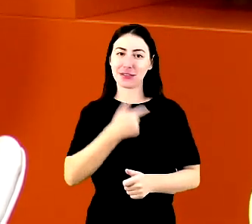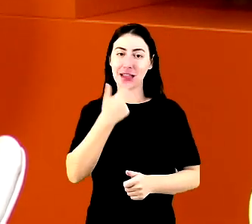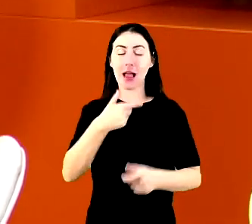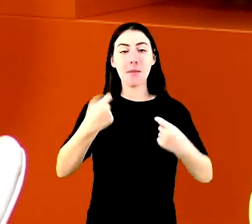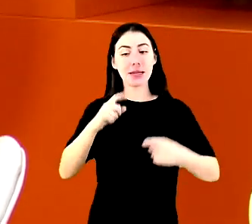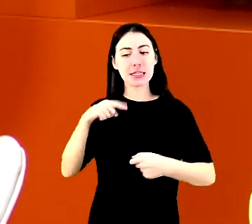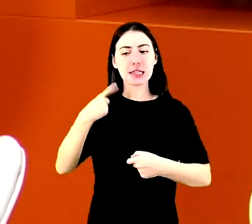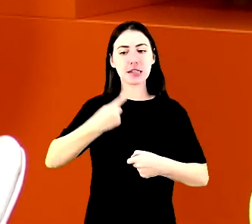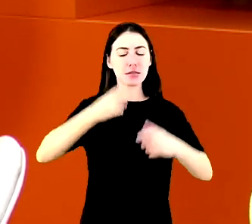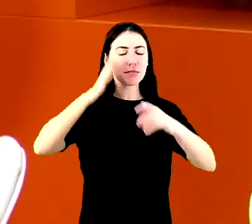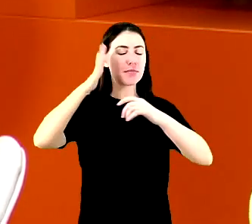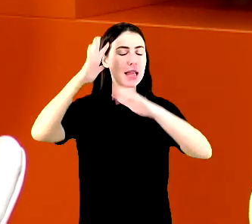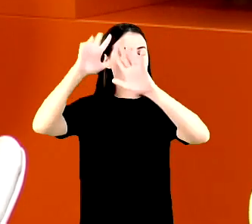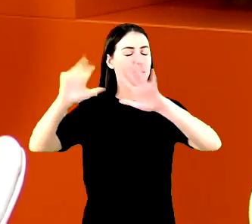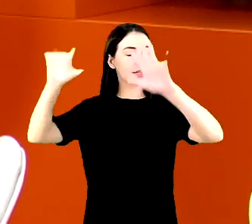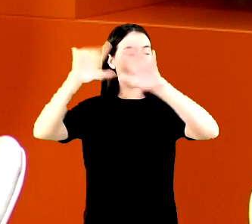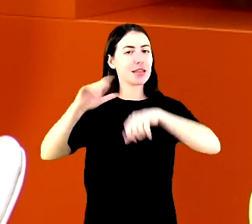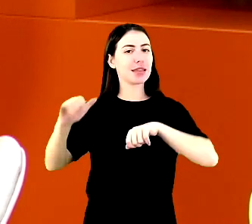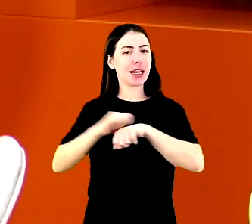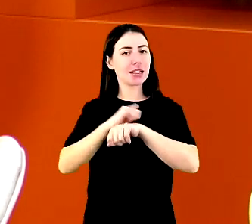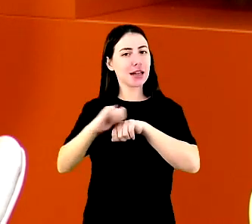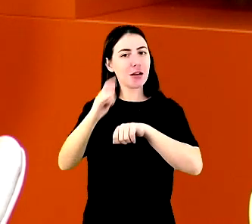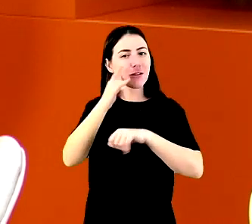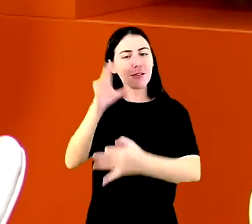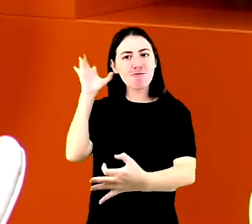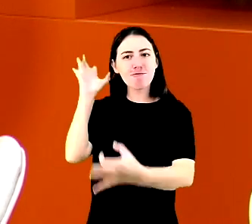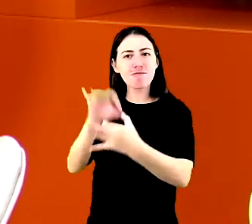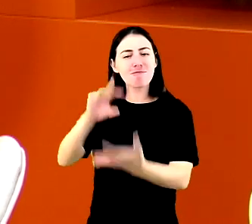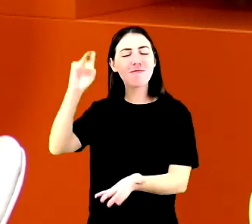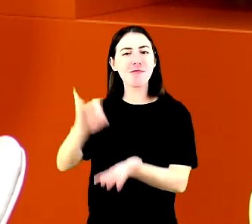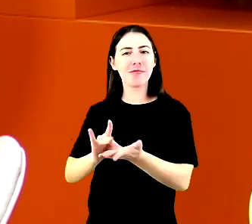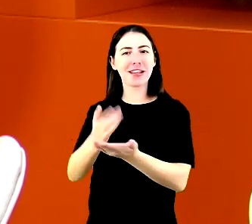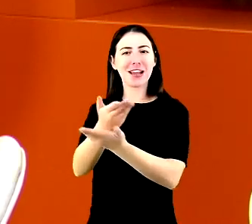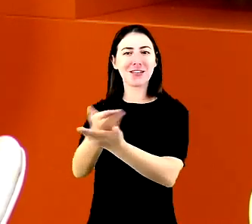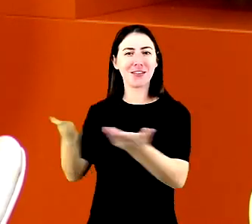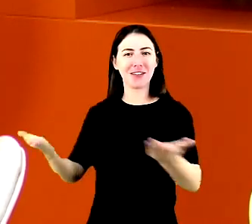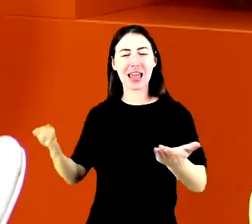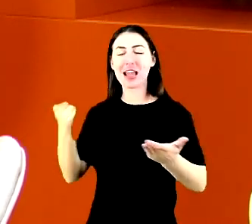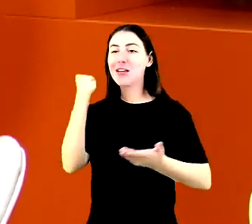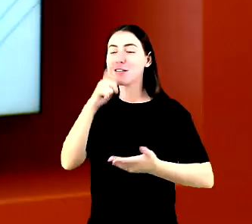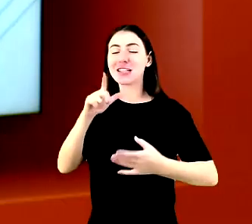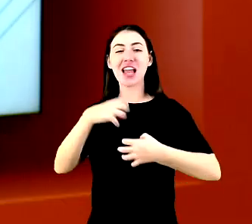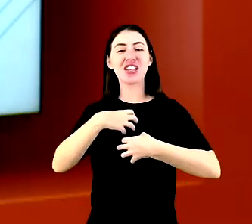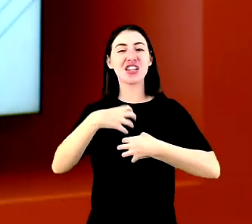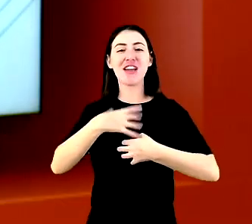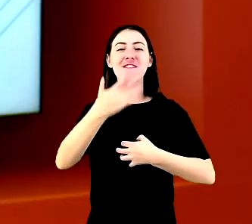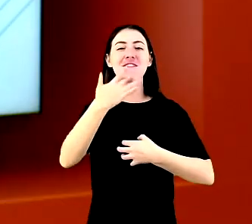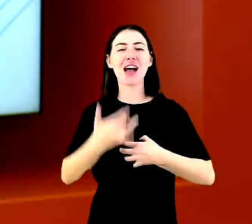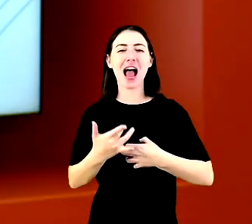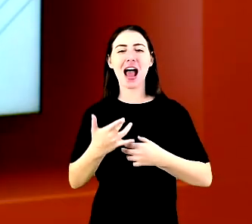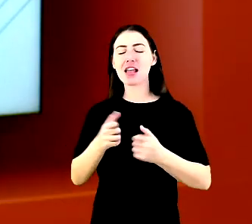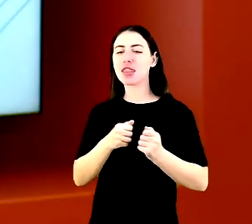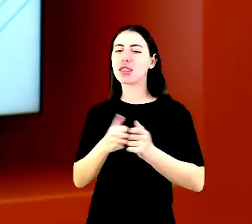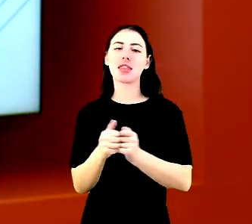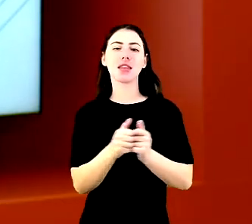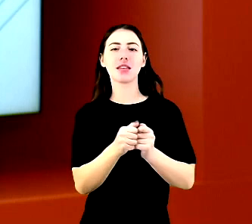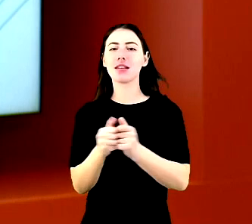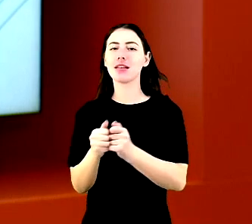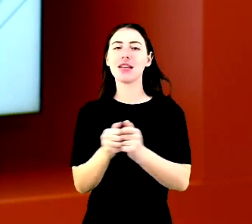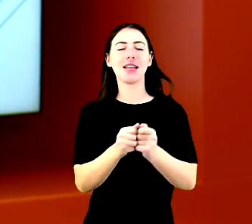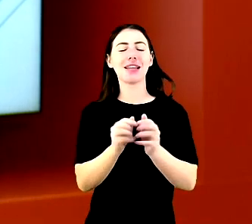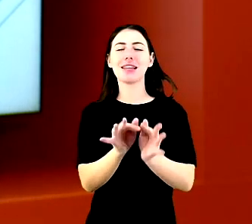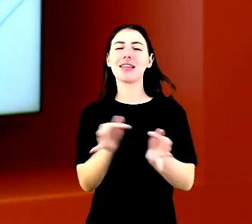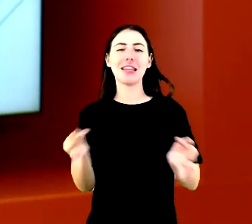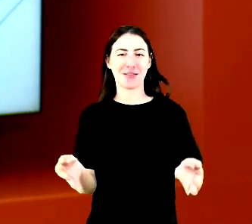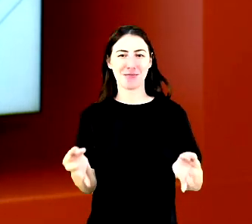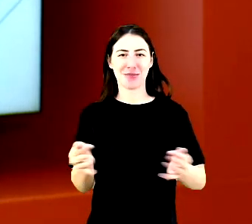alguma compra durante a jornada dele para ser o mais fluido possível? Perfeito. E aí, puxando esse gancho, eu vou